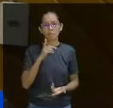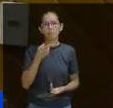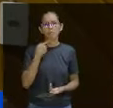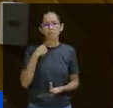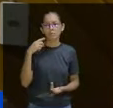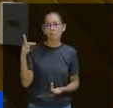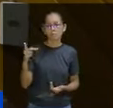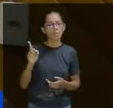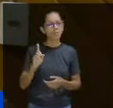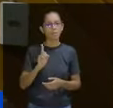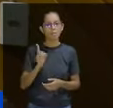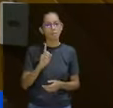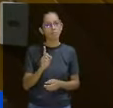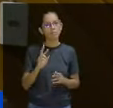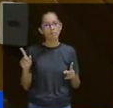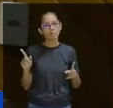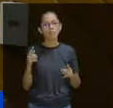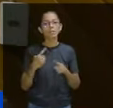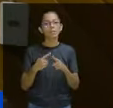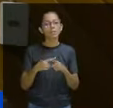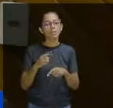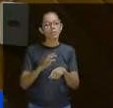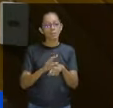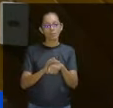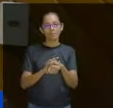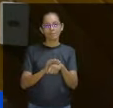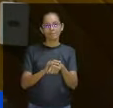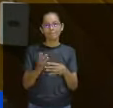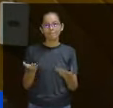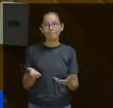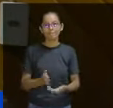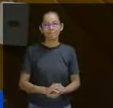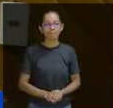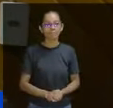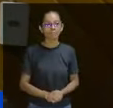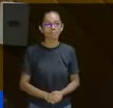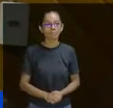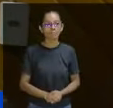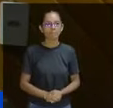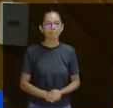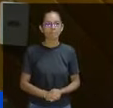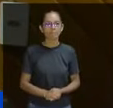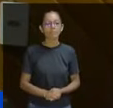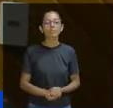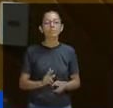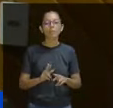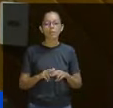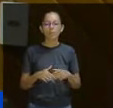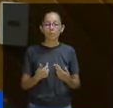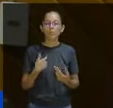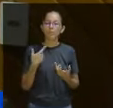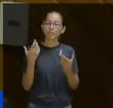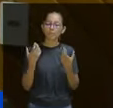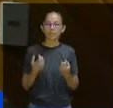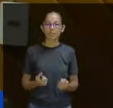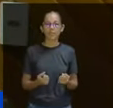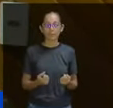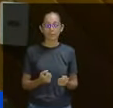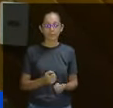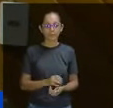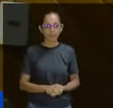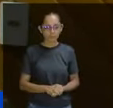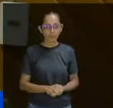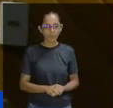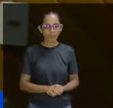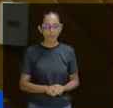era. Ela foi impossibilitada por conta dessas circunstâncias, então eu aprovo totalmente, mas com um adendo